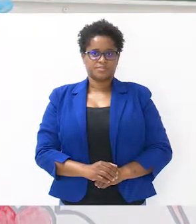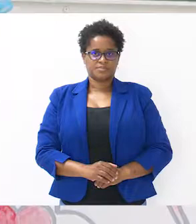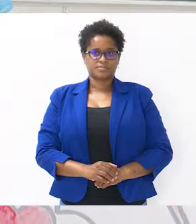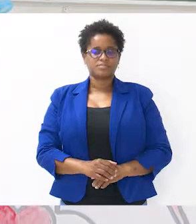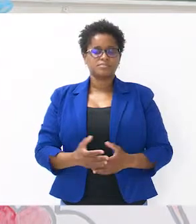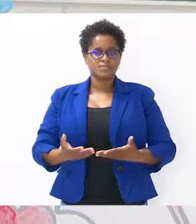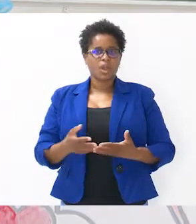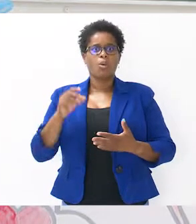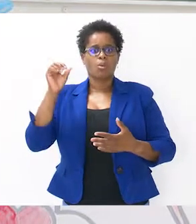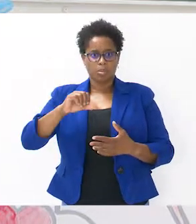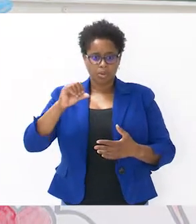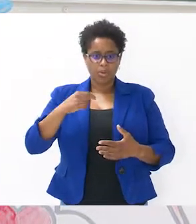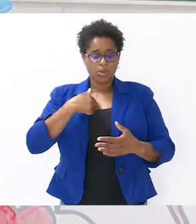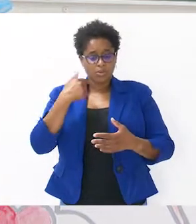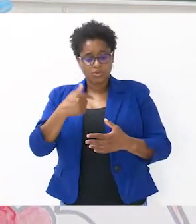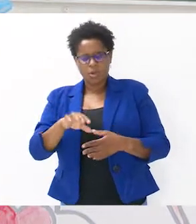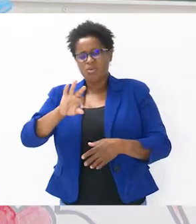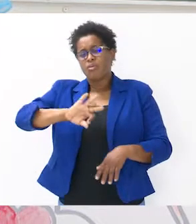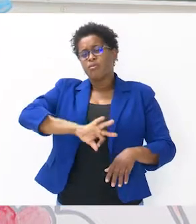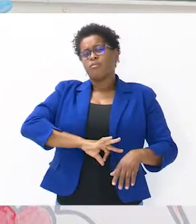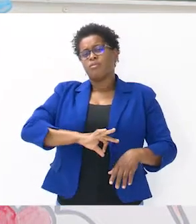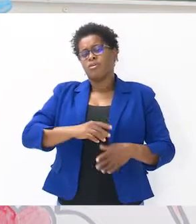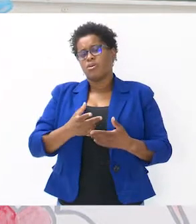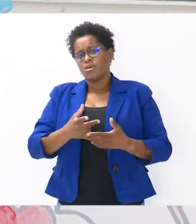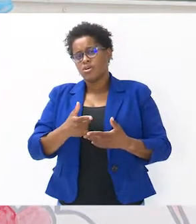O pior é que estou com fome.